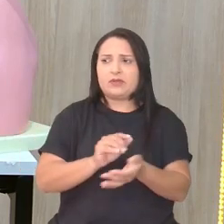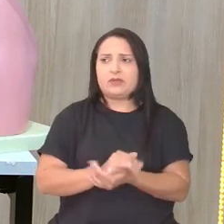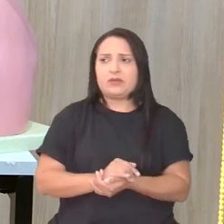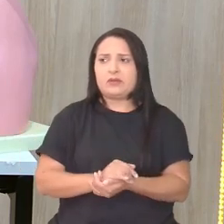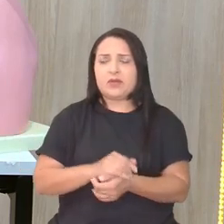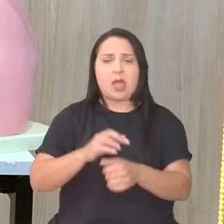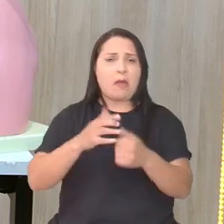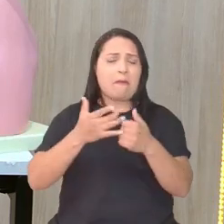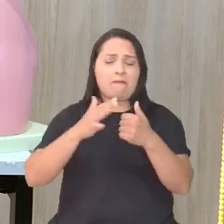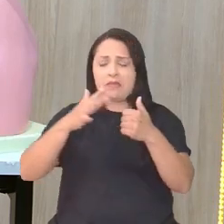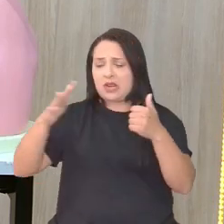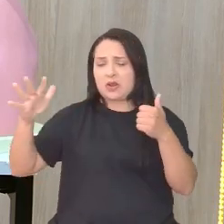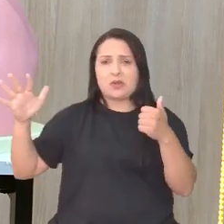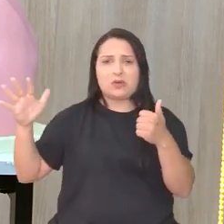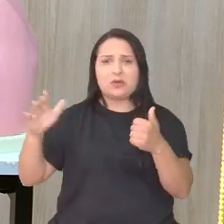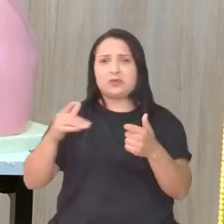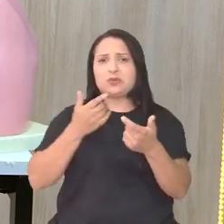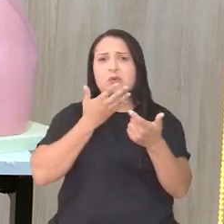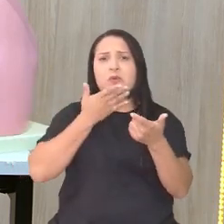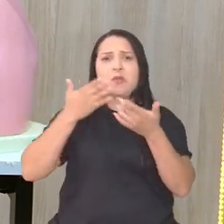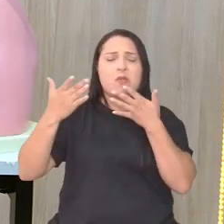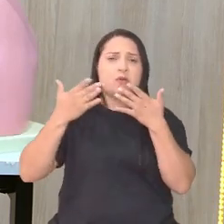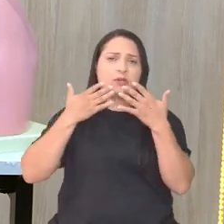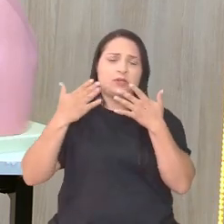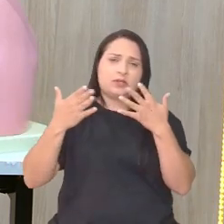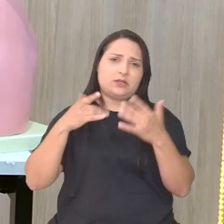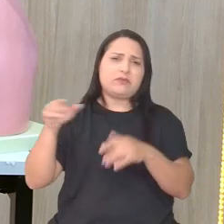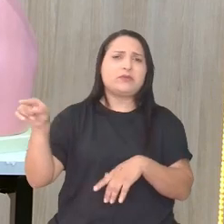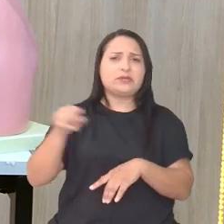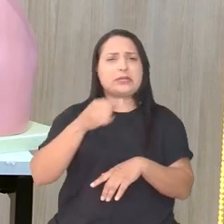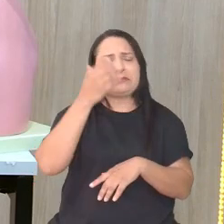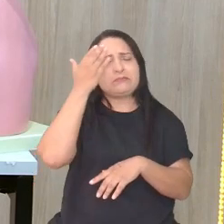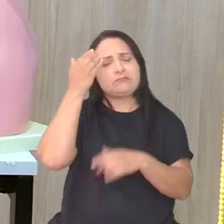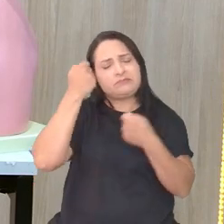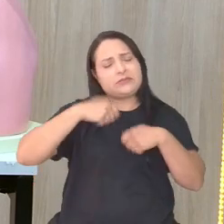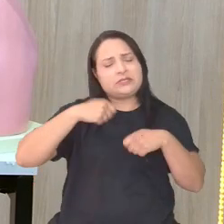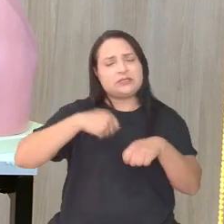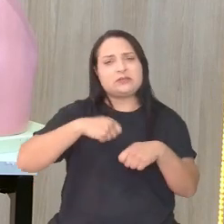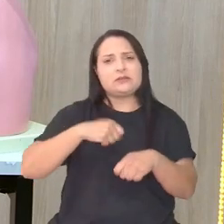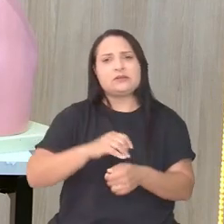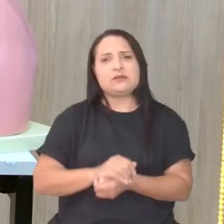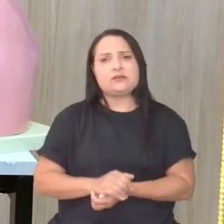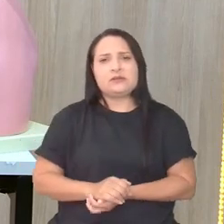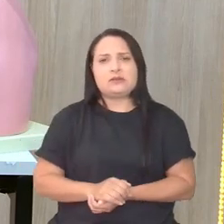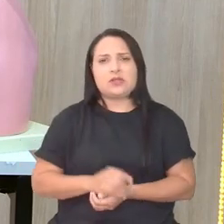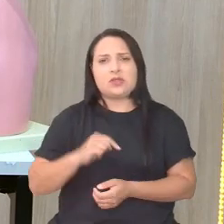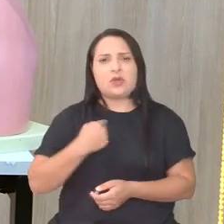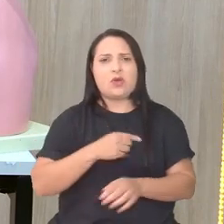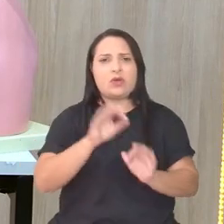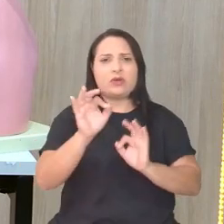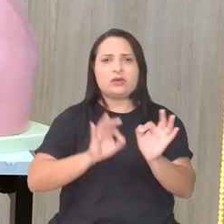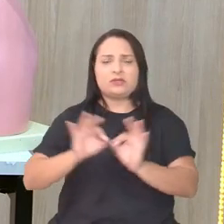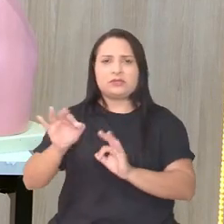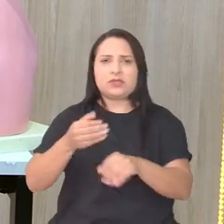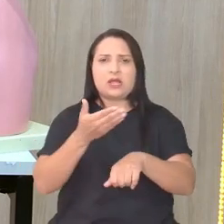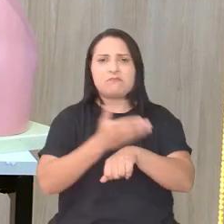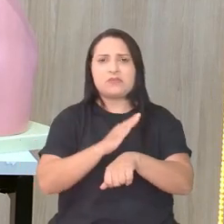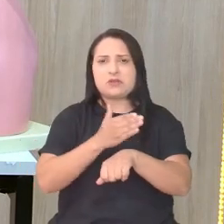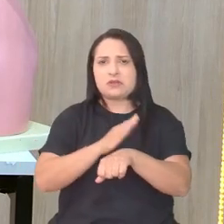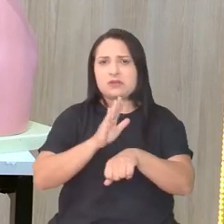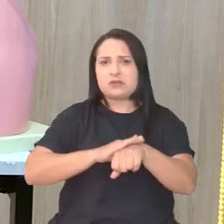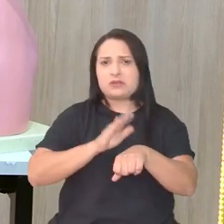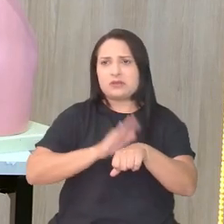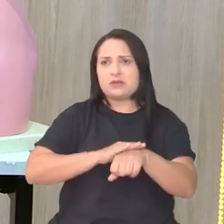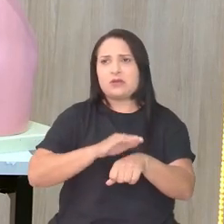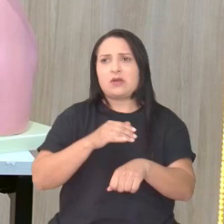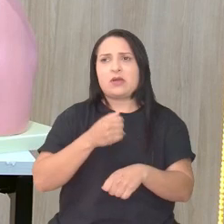papel brilhoso, né, colorido, que vocês vão precisar. Então, aqui é para a gente montar o nosso mão na massa. Hoje, como uma